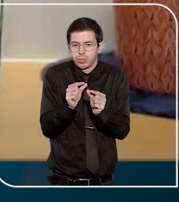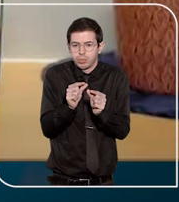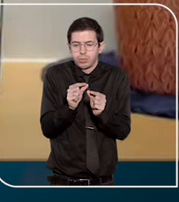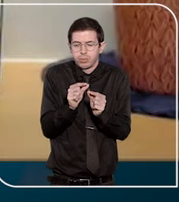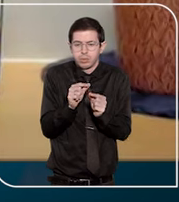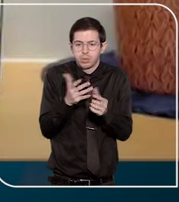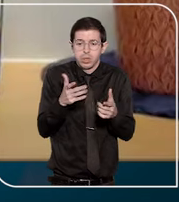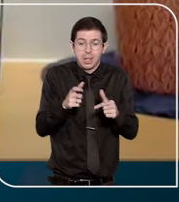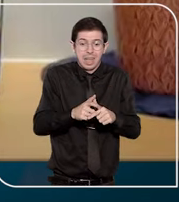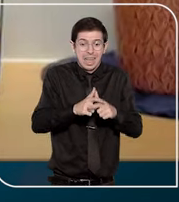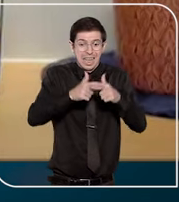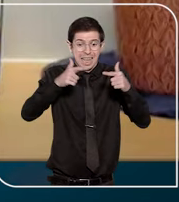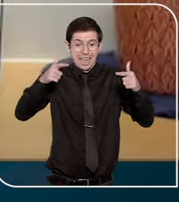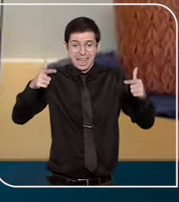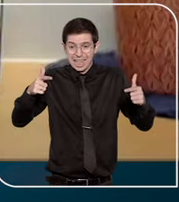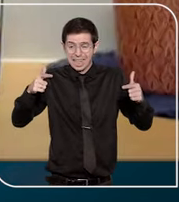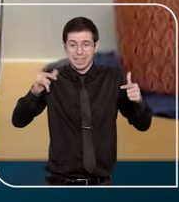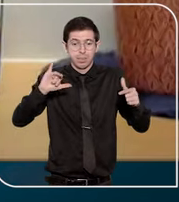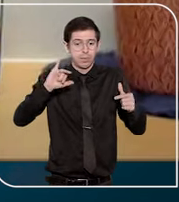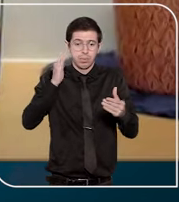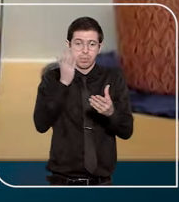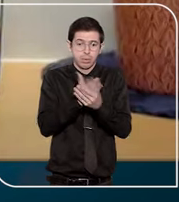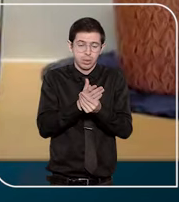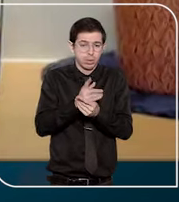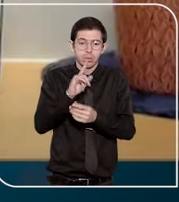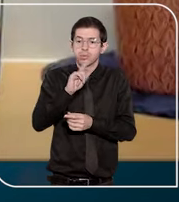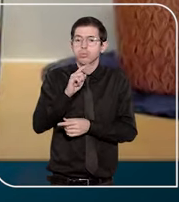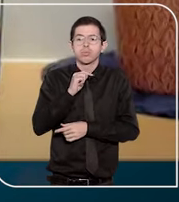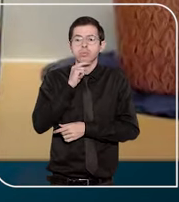grande maioria, cerca de